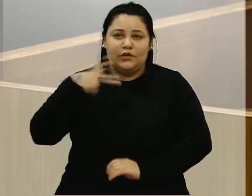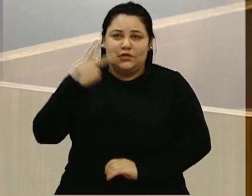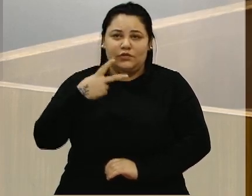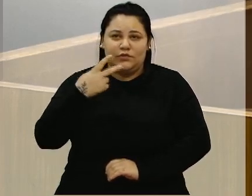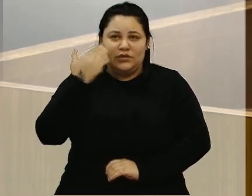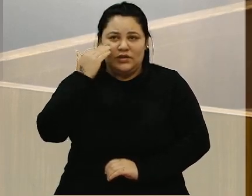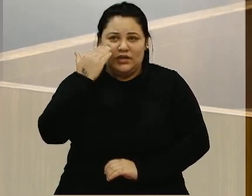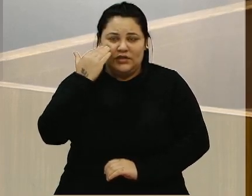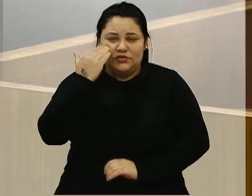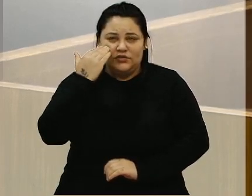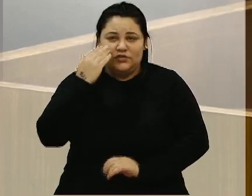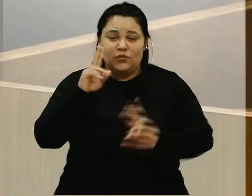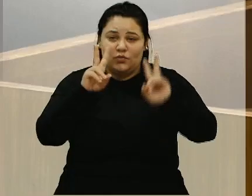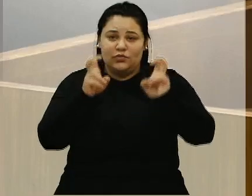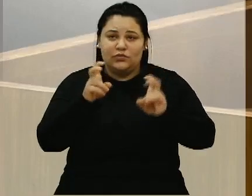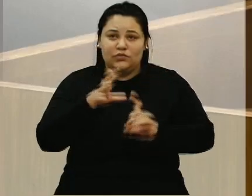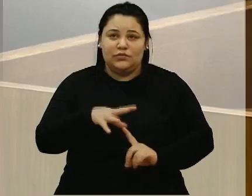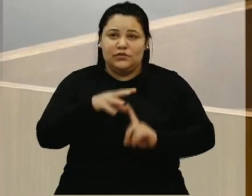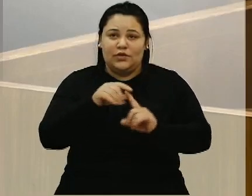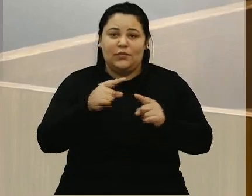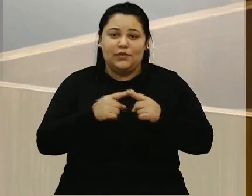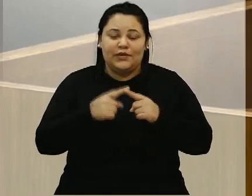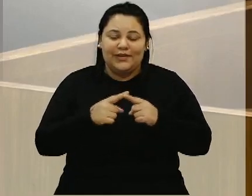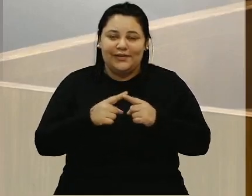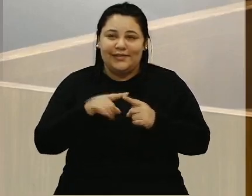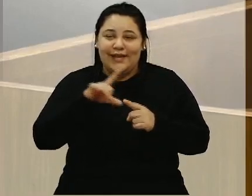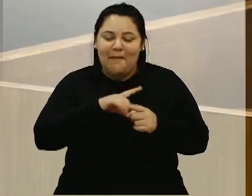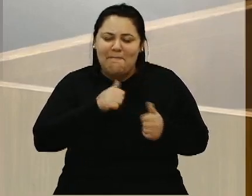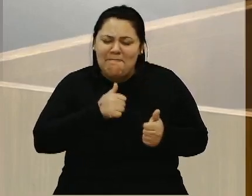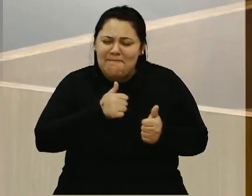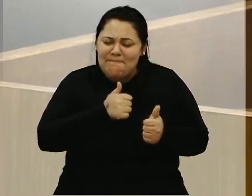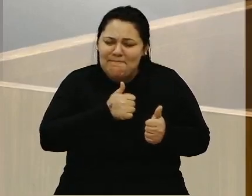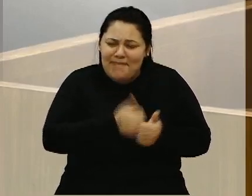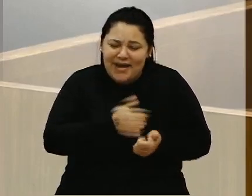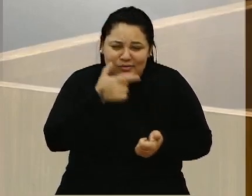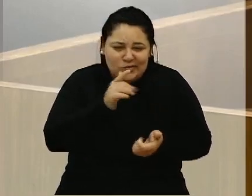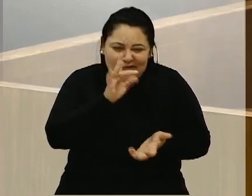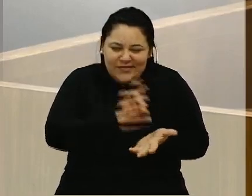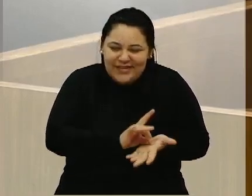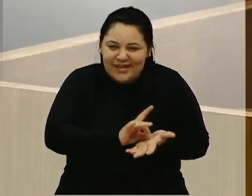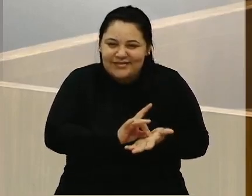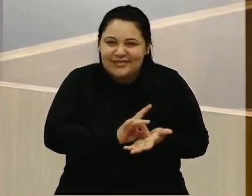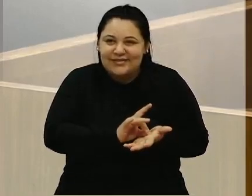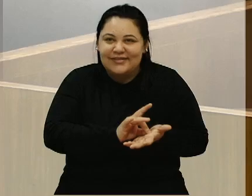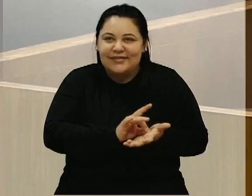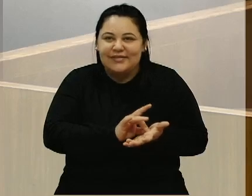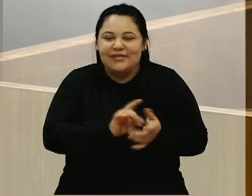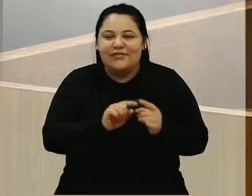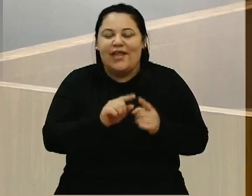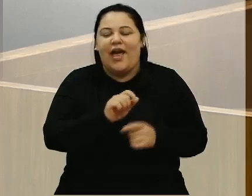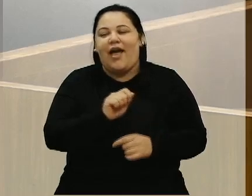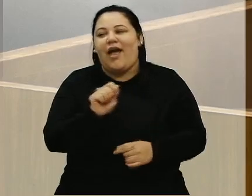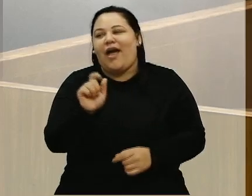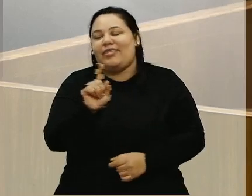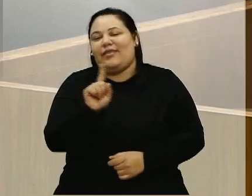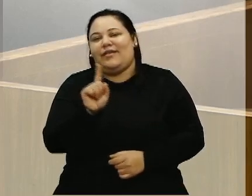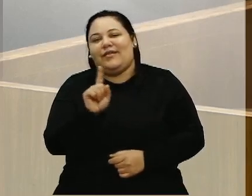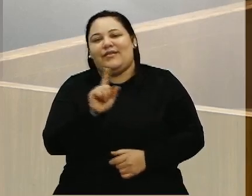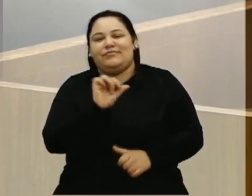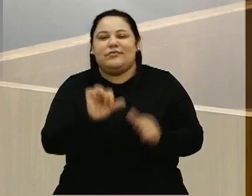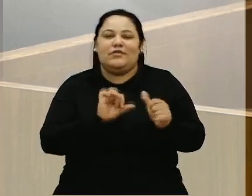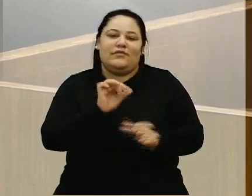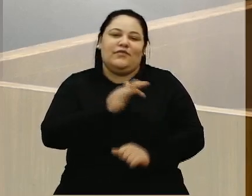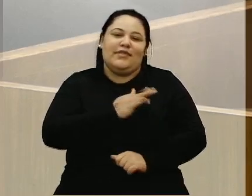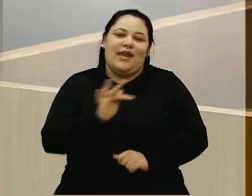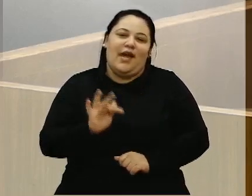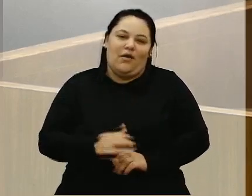obsoleta. Porque quando a gente estava a pontinho de ter a URGS aqui na nossa cidade, eles diziam o seguinte: não, mas vamos federalizar, vamos tentar a